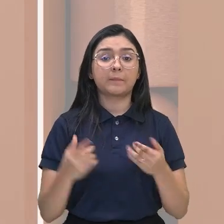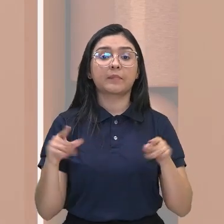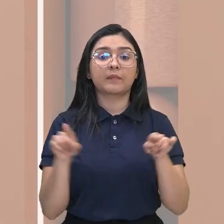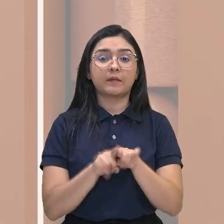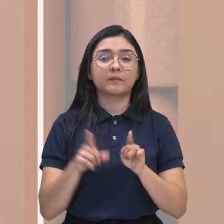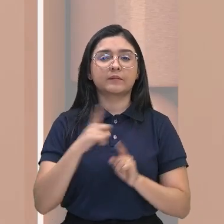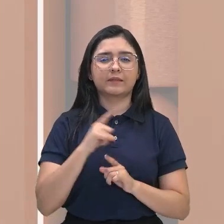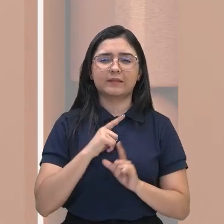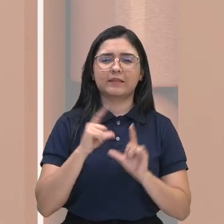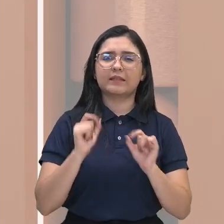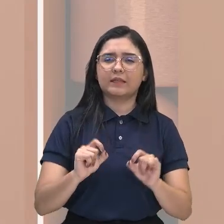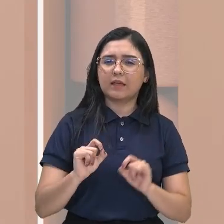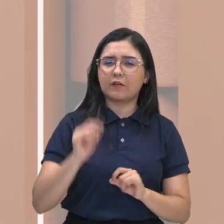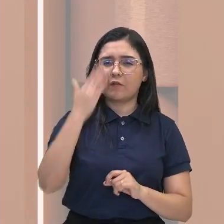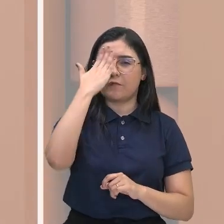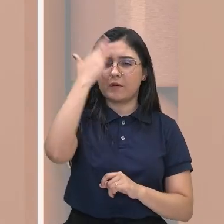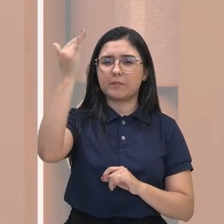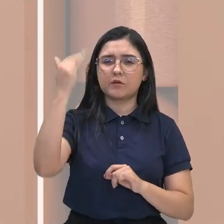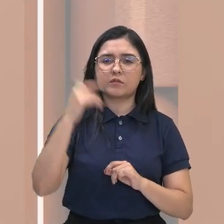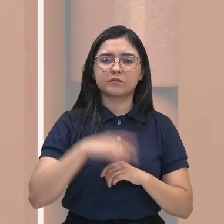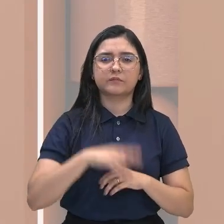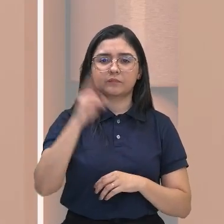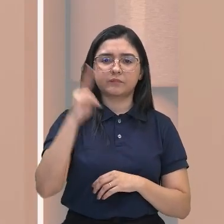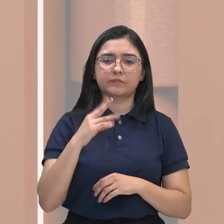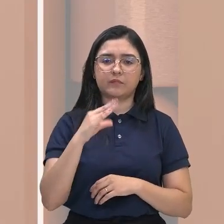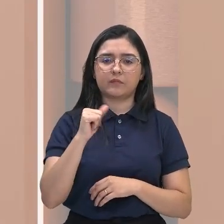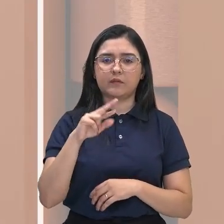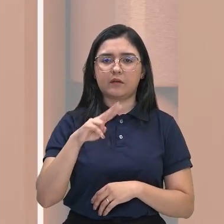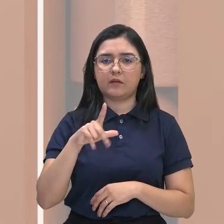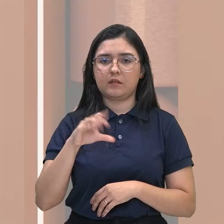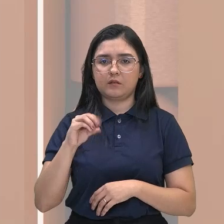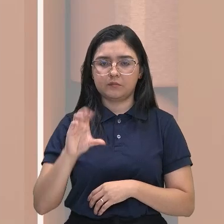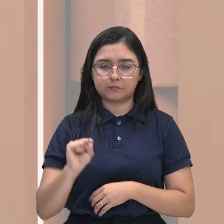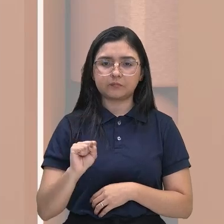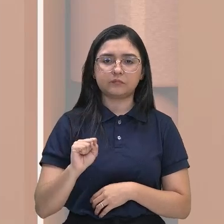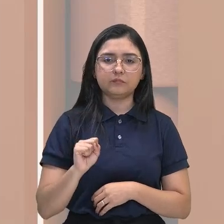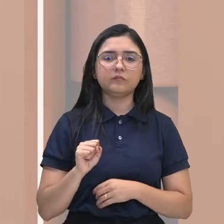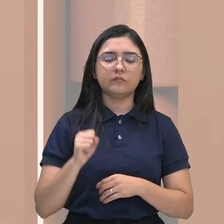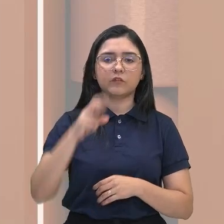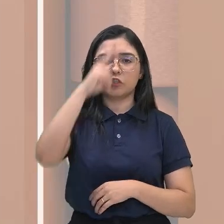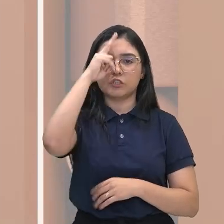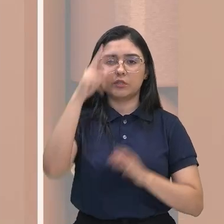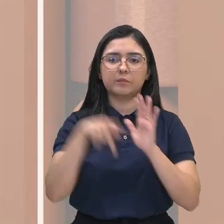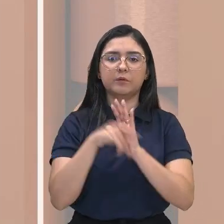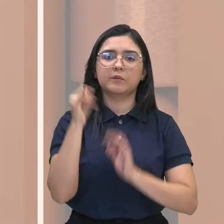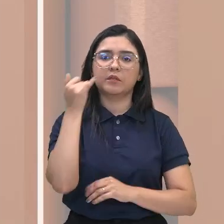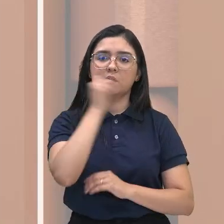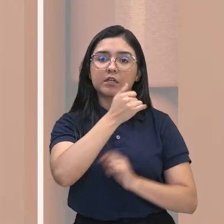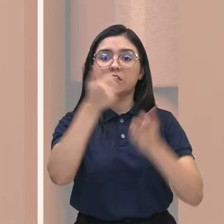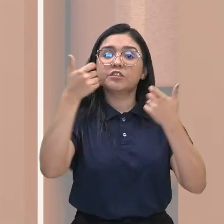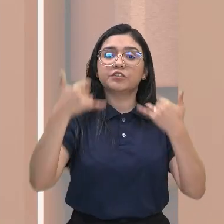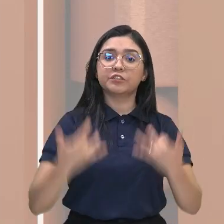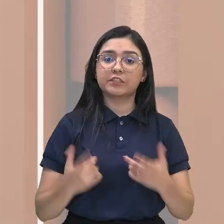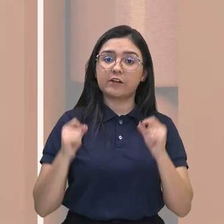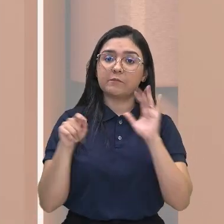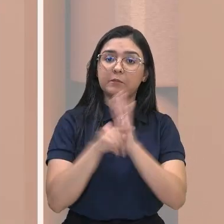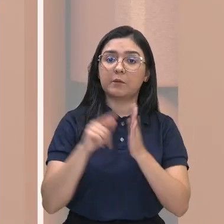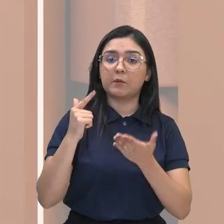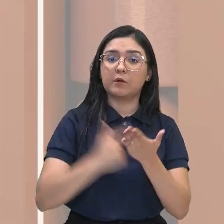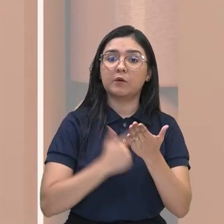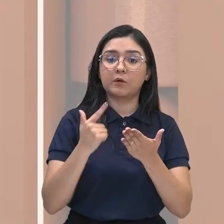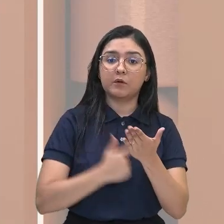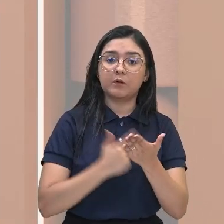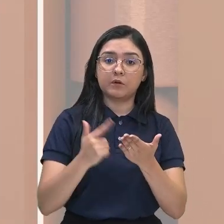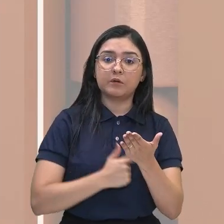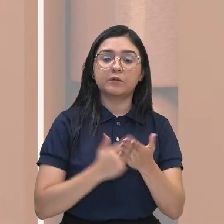caso muito famoso, escrito por um historiador chamado Carlos Ginzburg, um historiador italiano, que descreve em sua obra O Queijo